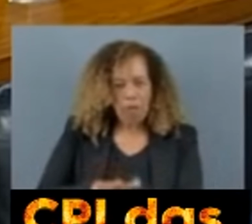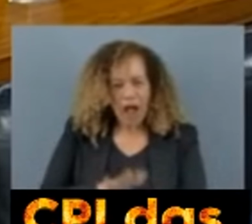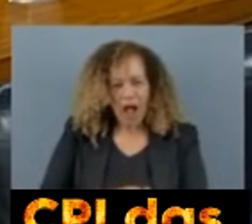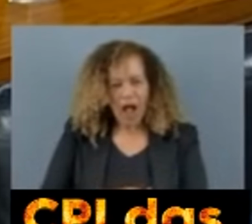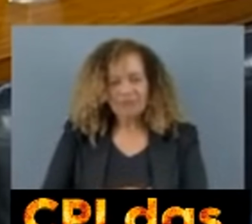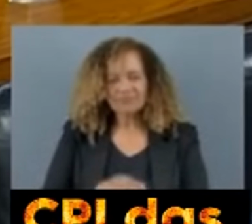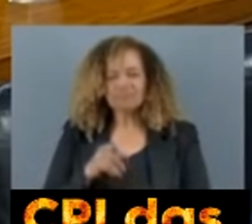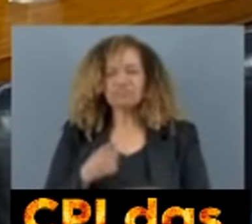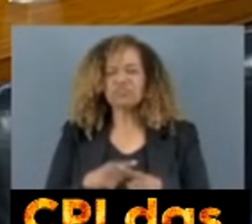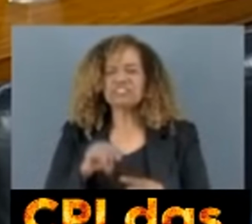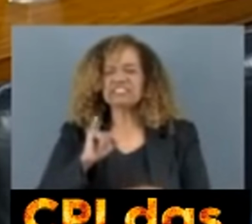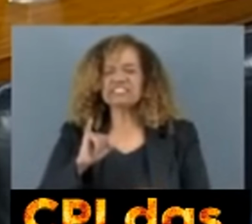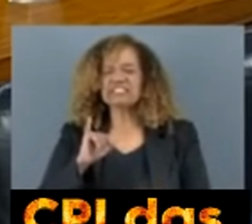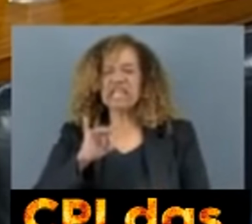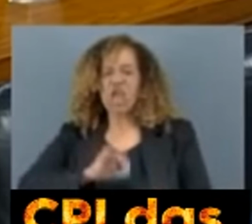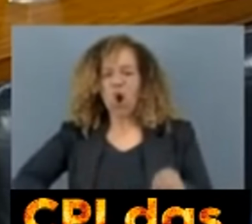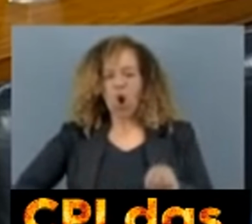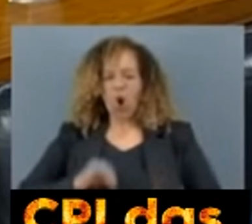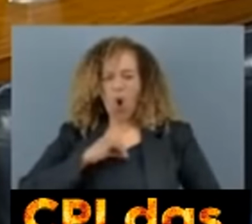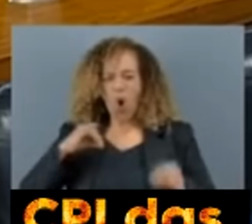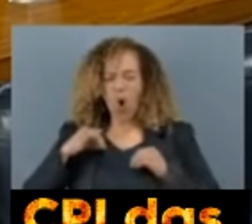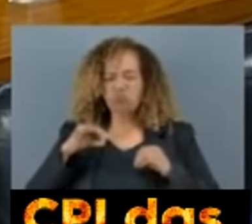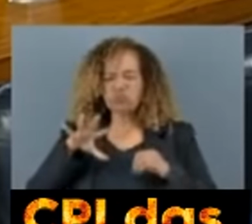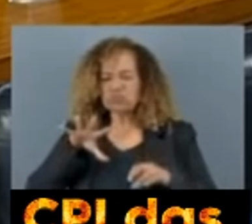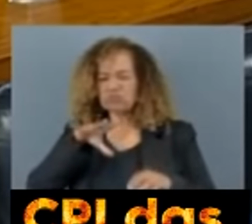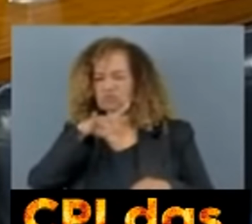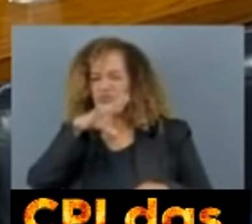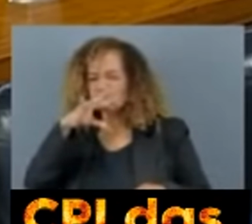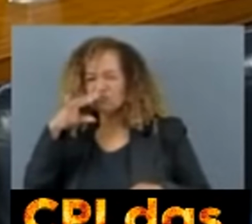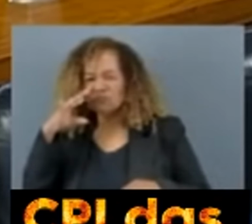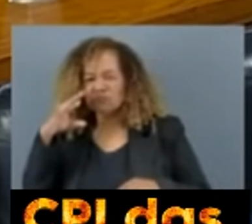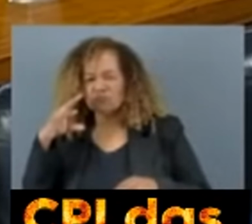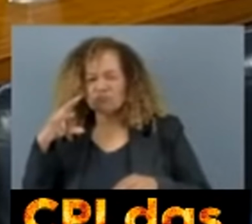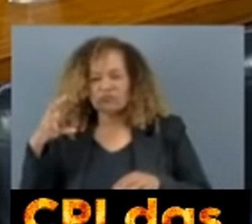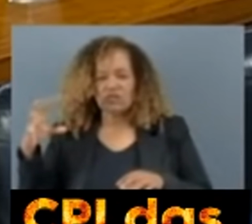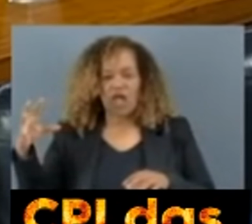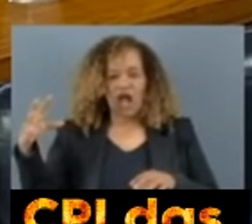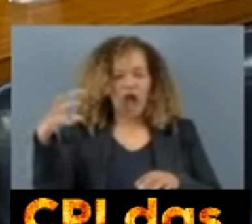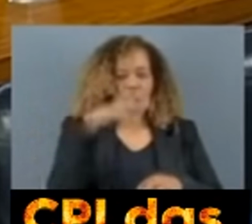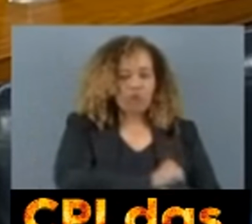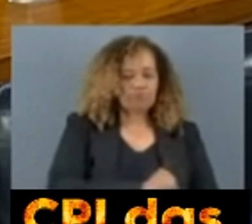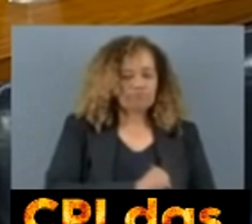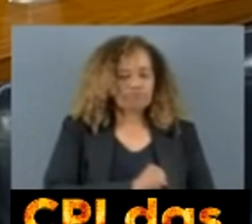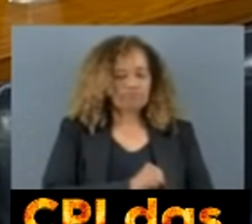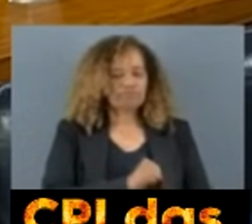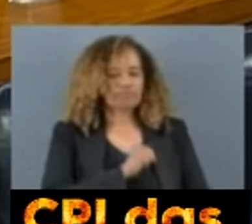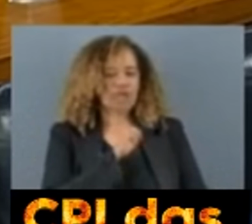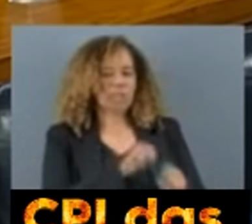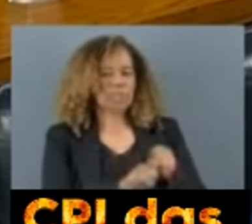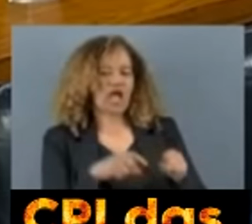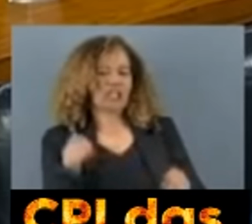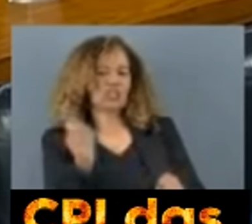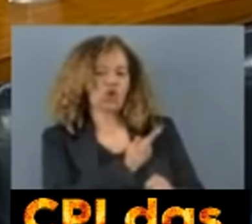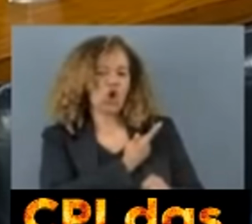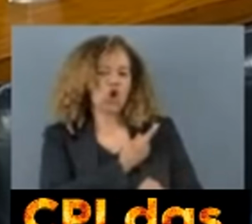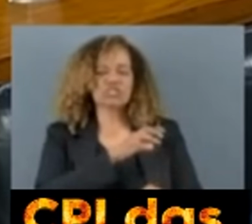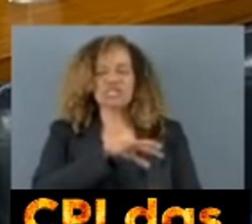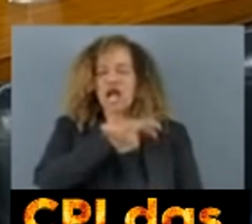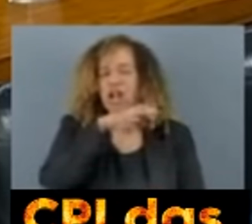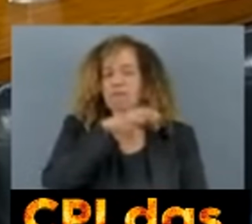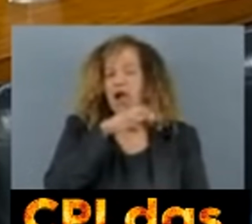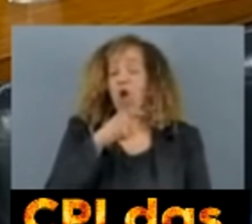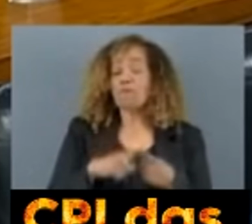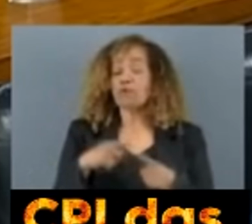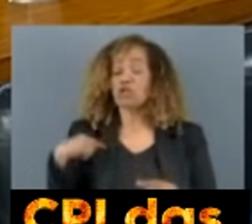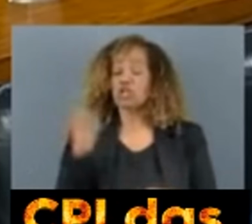Porque senão a onça sente o cheiro e ela vem nos comer. Mas sabe por que ela vem nos comer? Porque nós temos